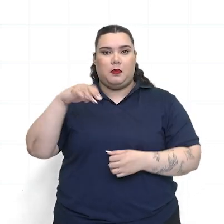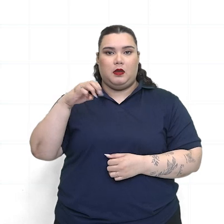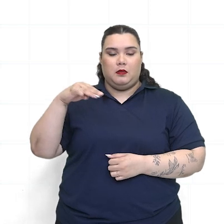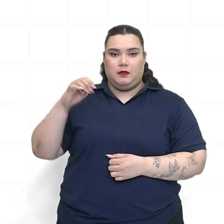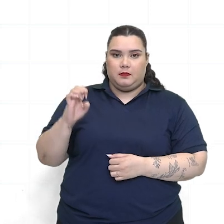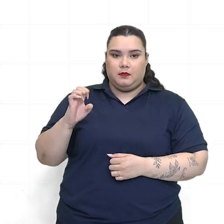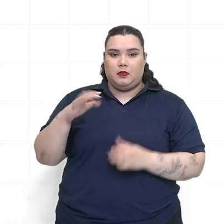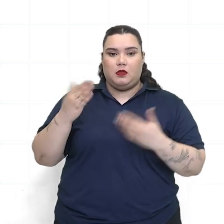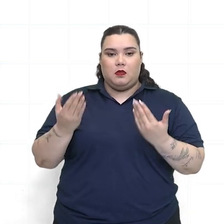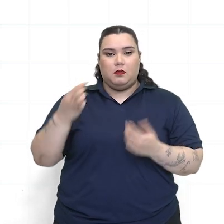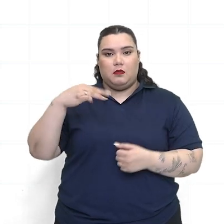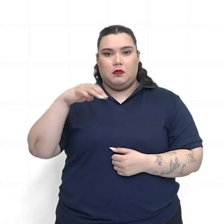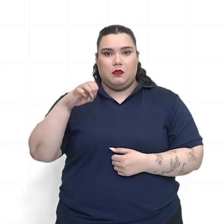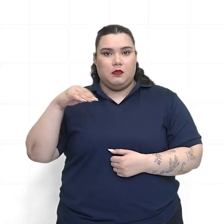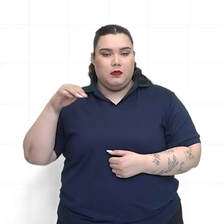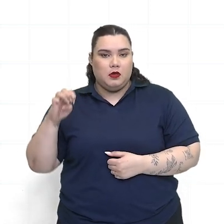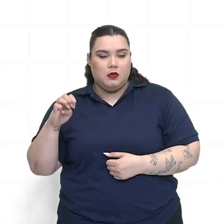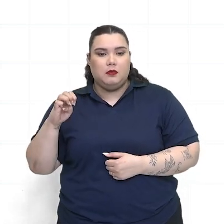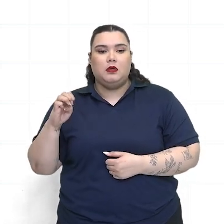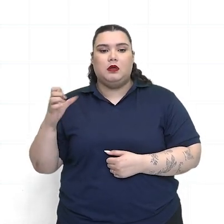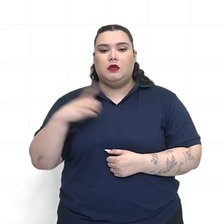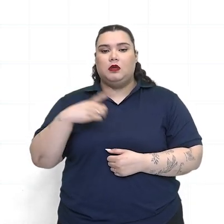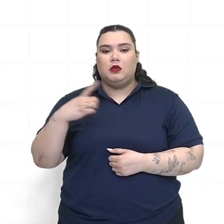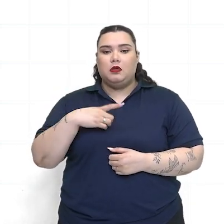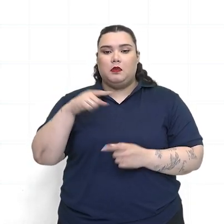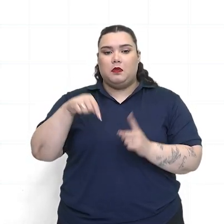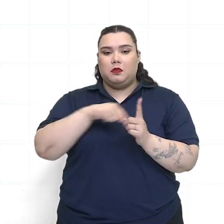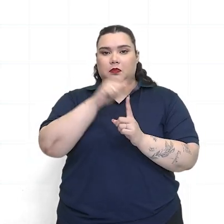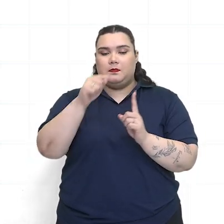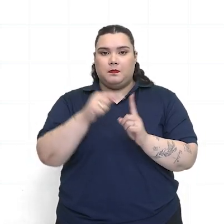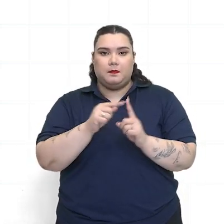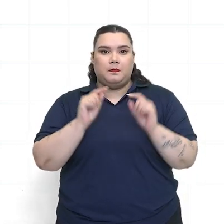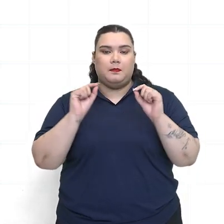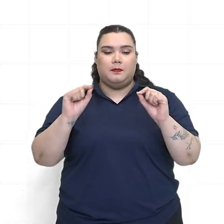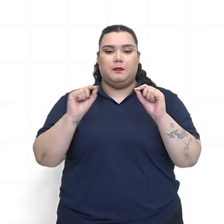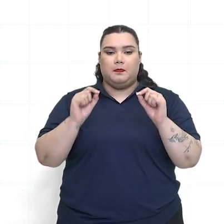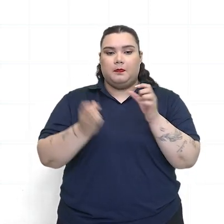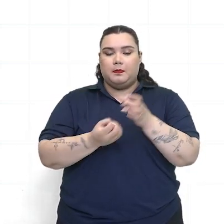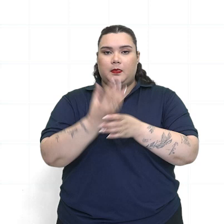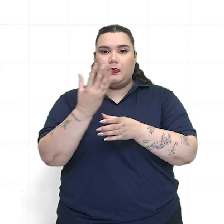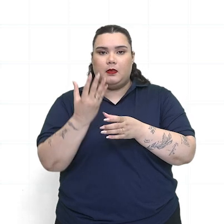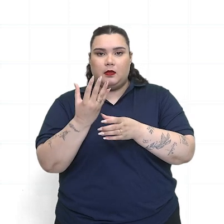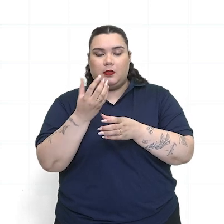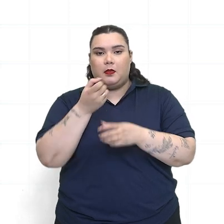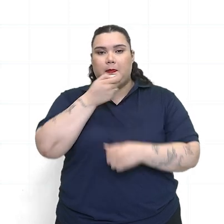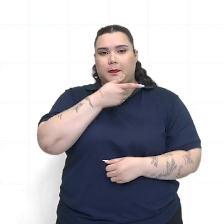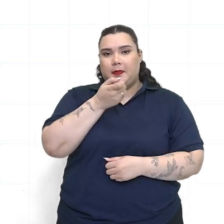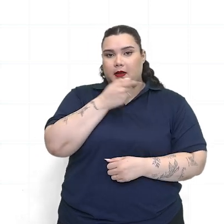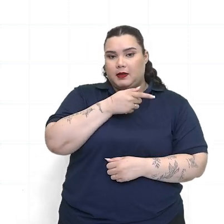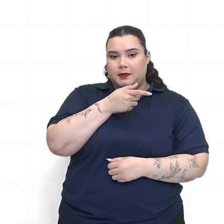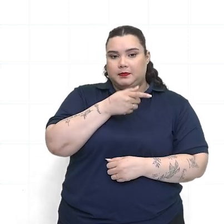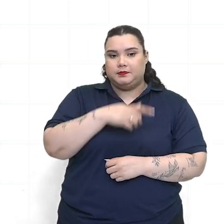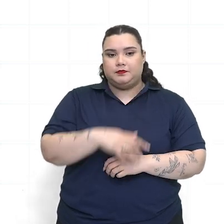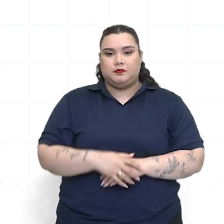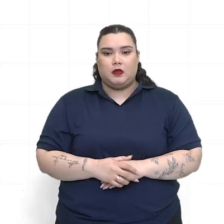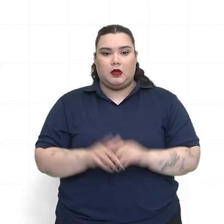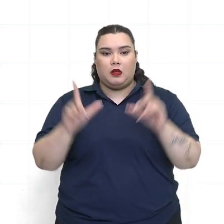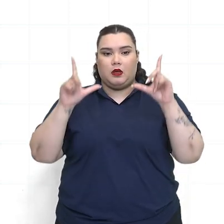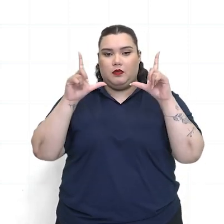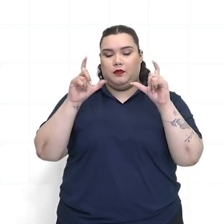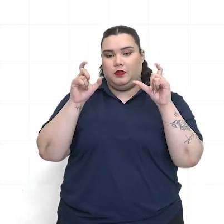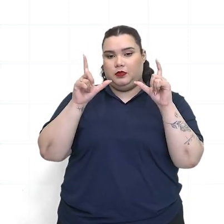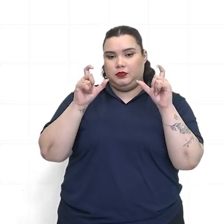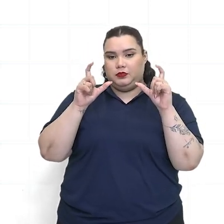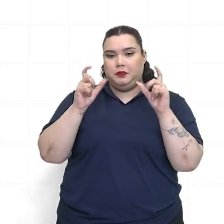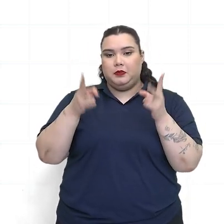Ou seja, o meme, ele vai ter esse objetivo de gerar humor. Na